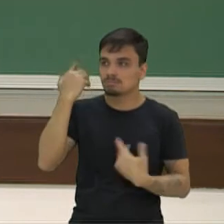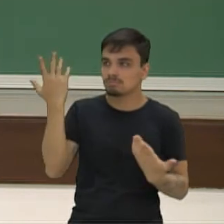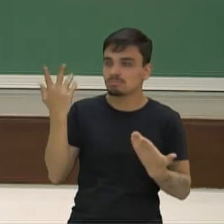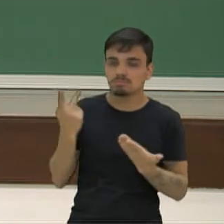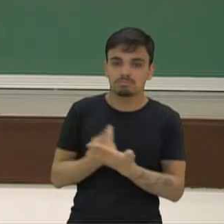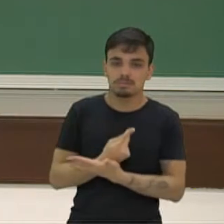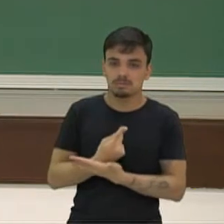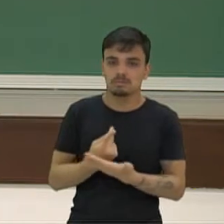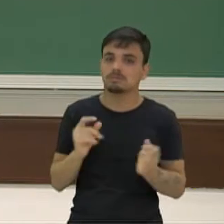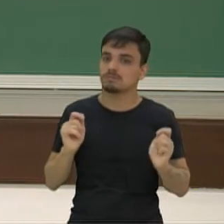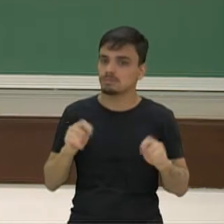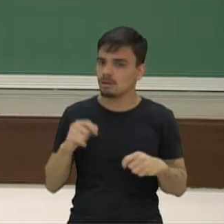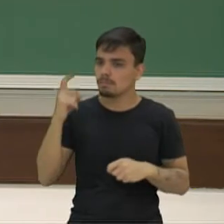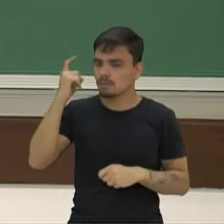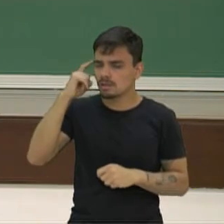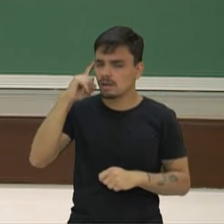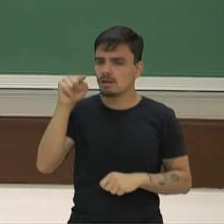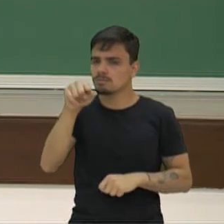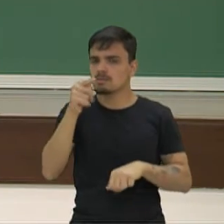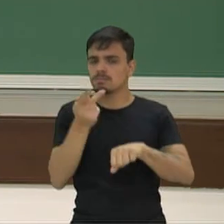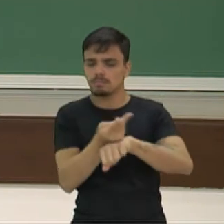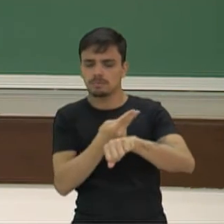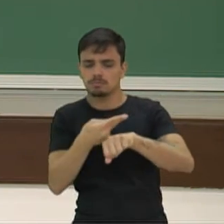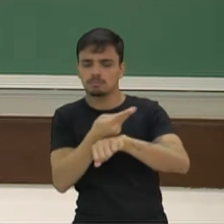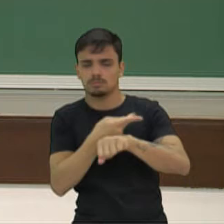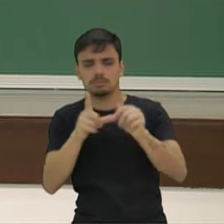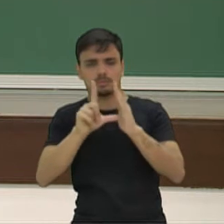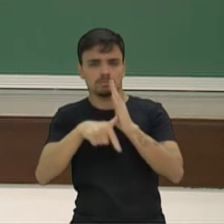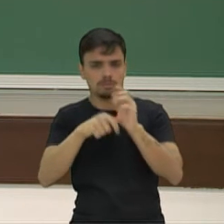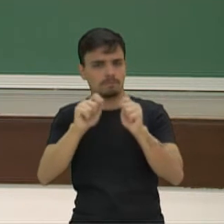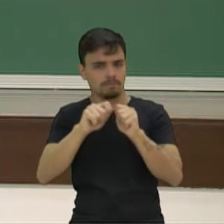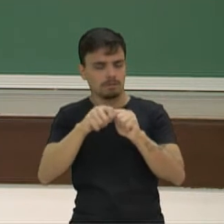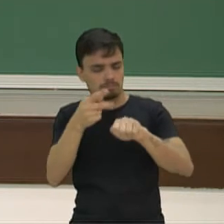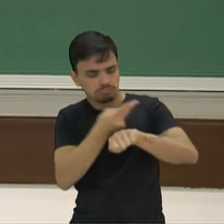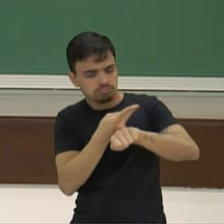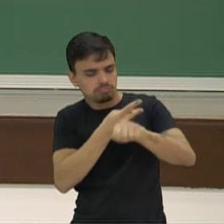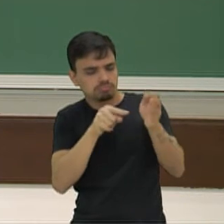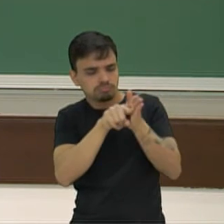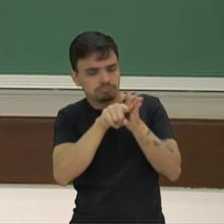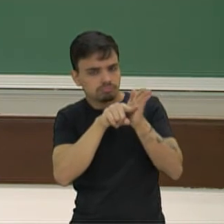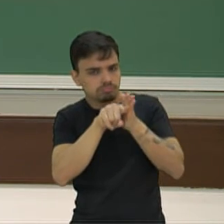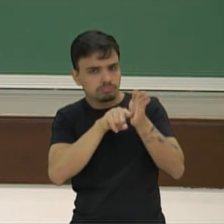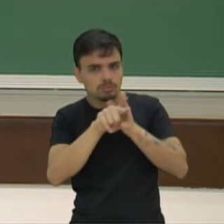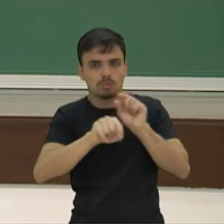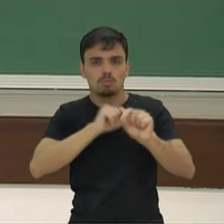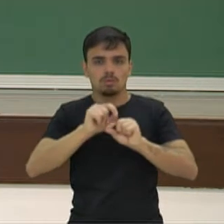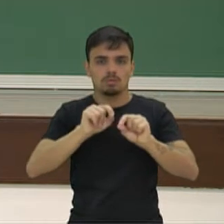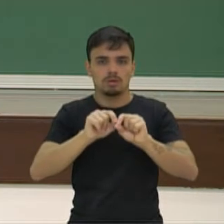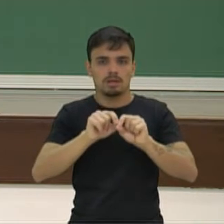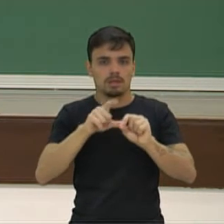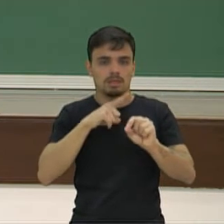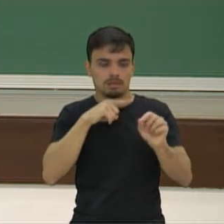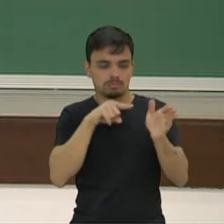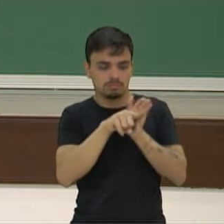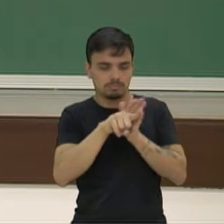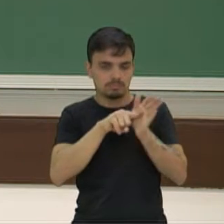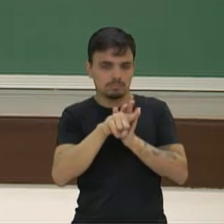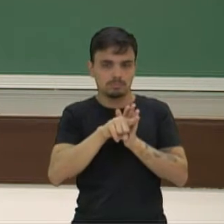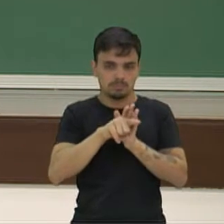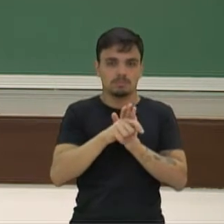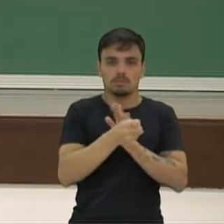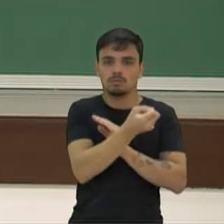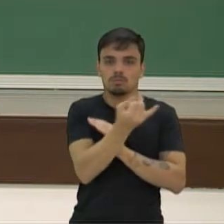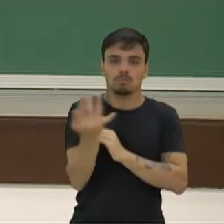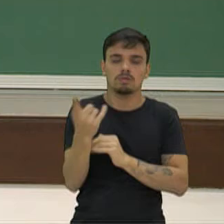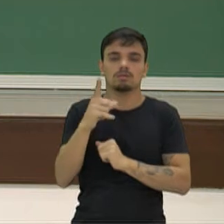nisso. Dá uma procurada depois, faz isso, procure uma matéria, o quanto de dinheiro um dos homens